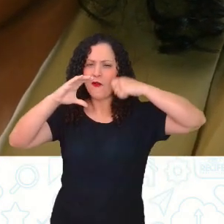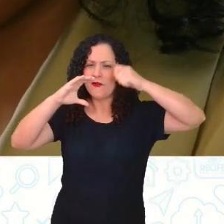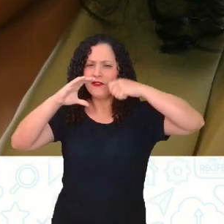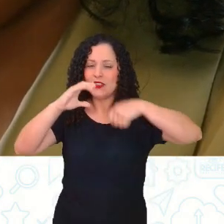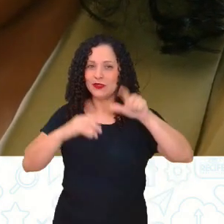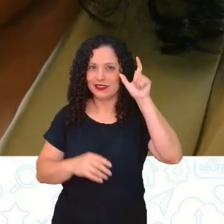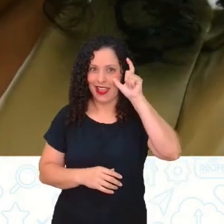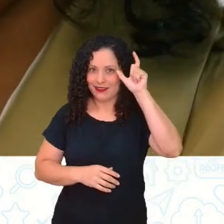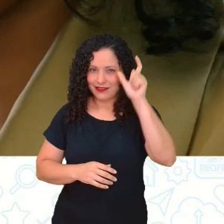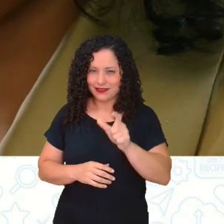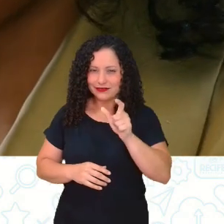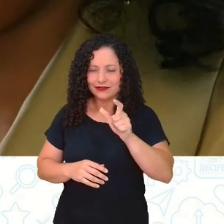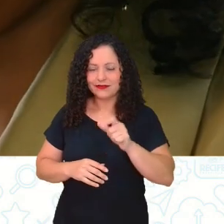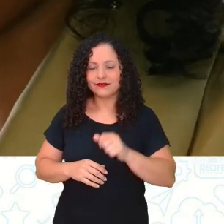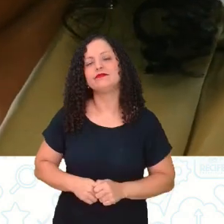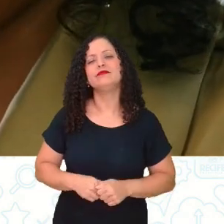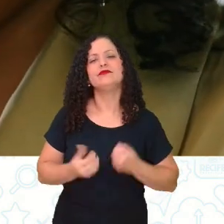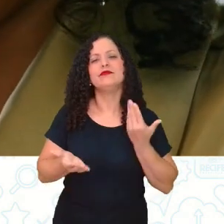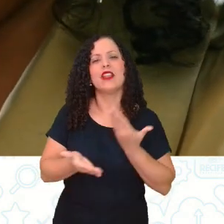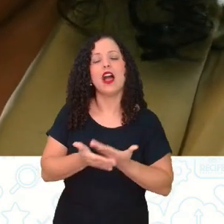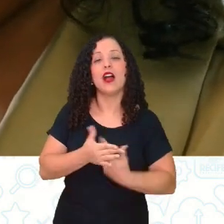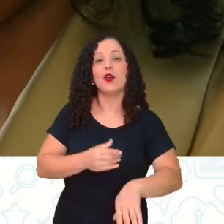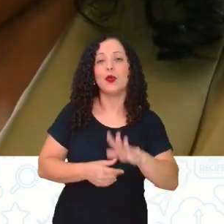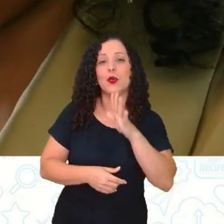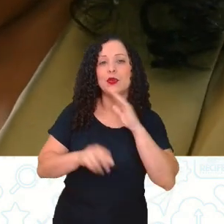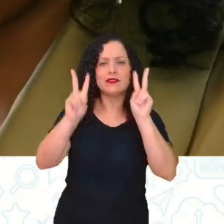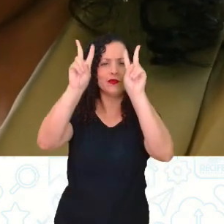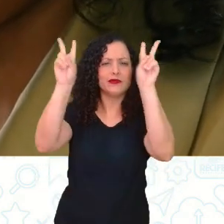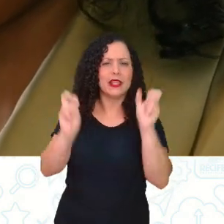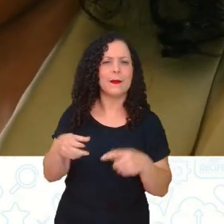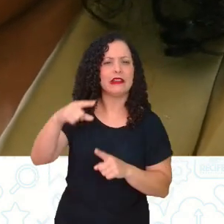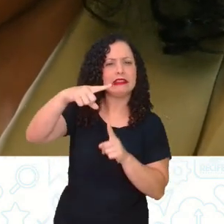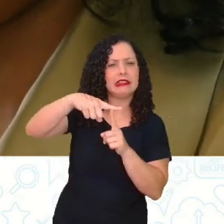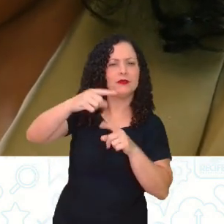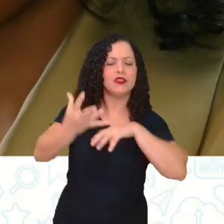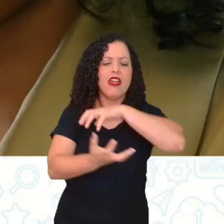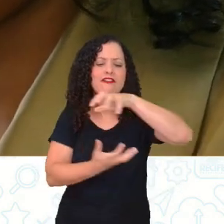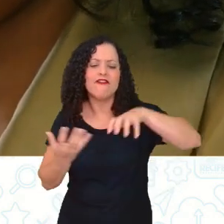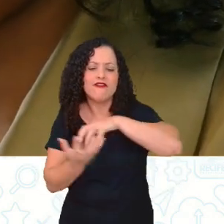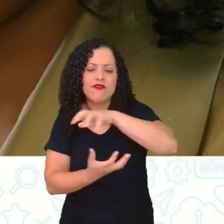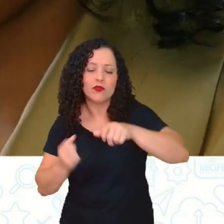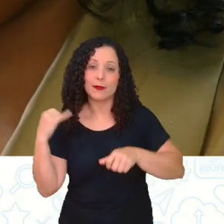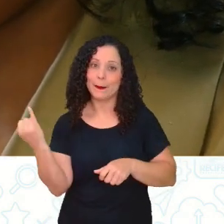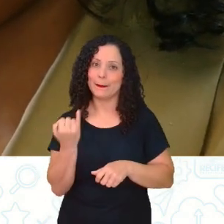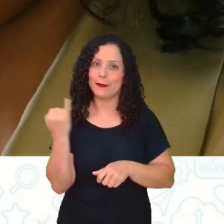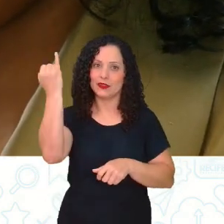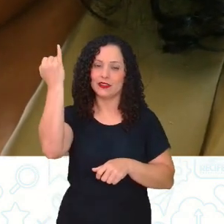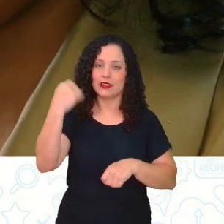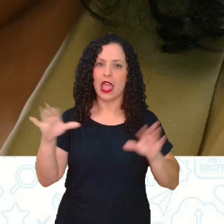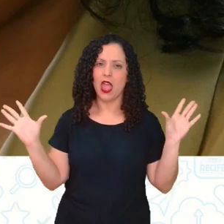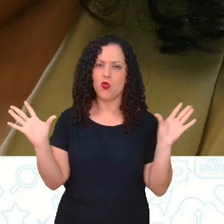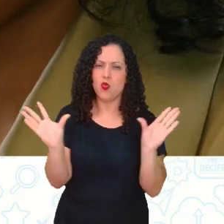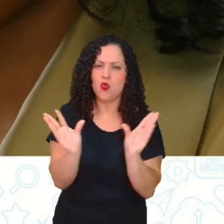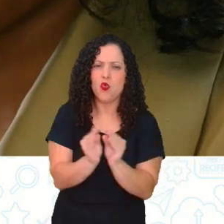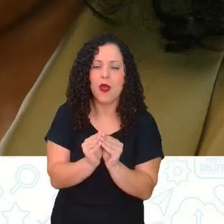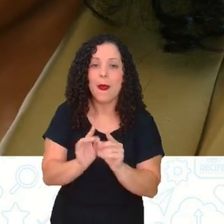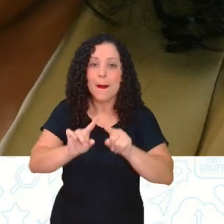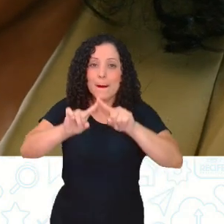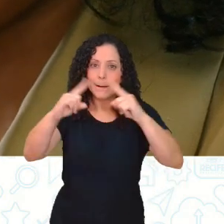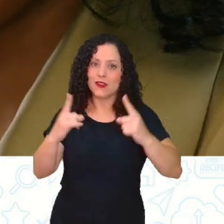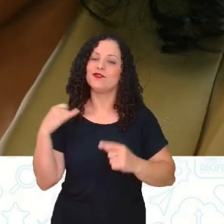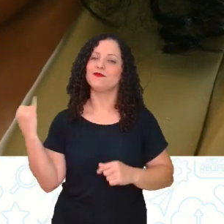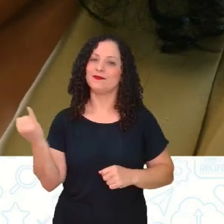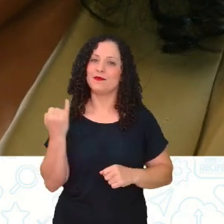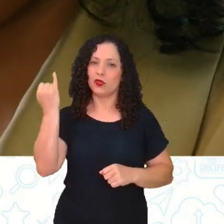para abordar essa temática aí, sobre essa revolta que foi tão importante. Foi curta, porém muito profunda